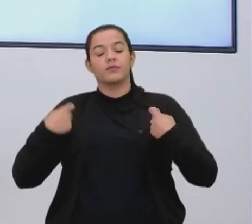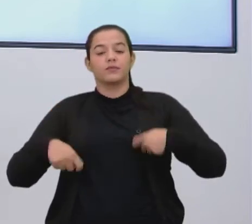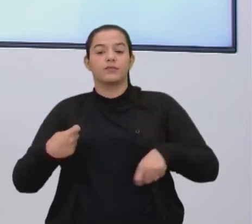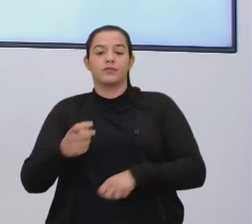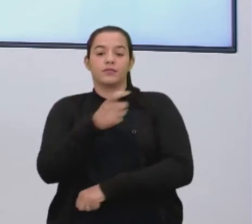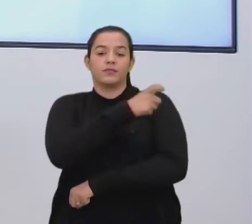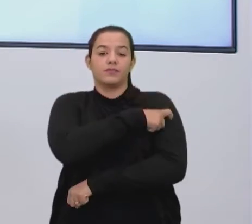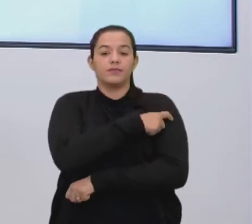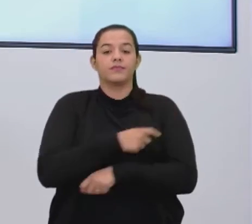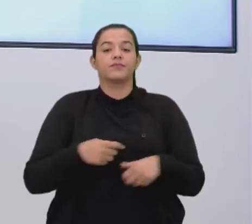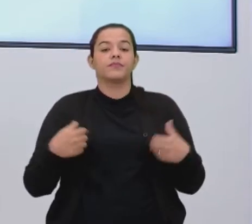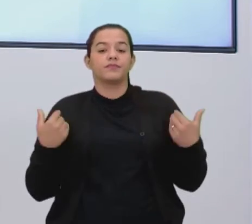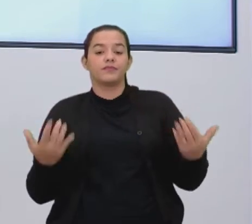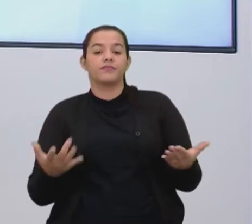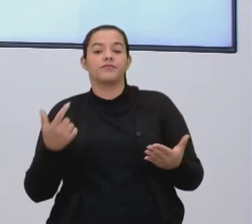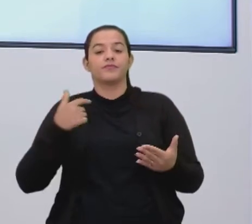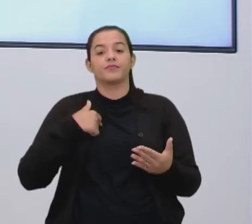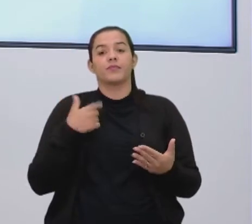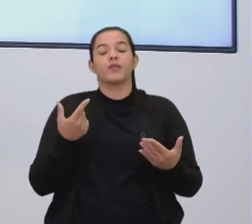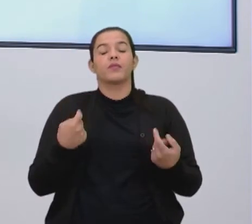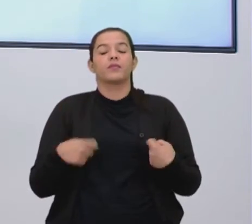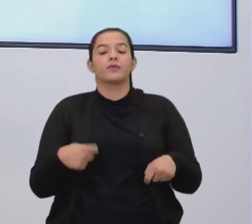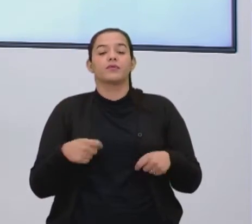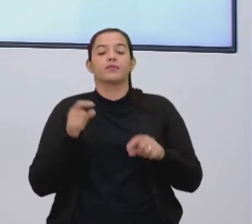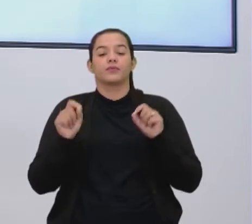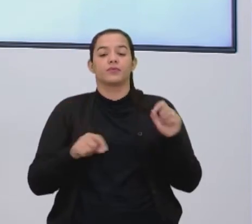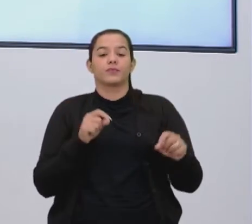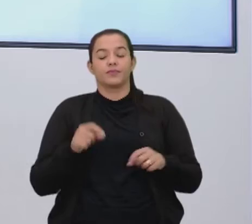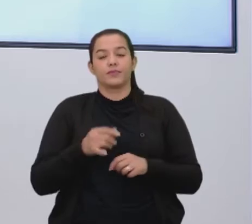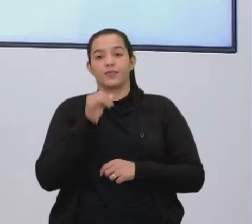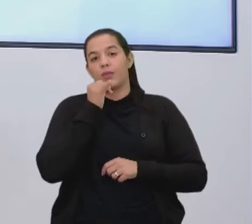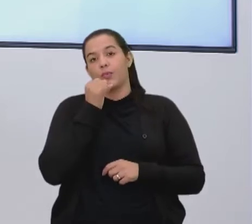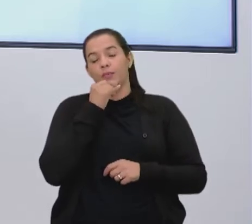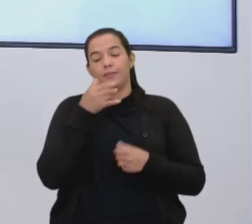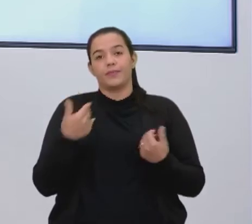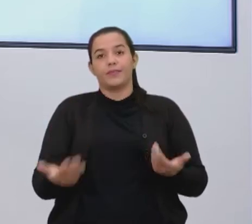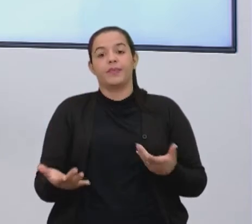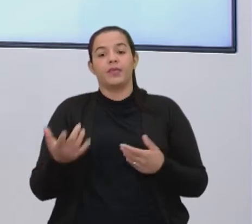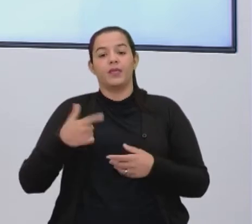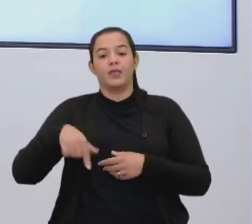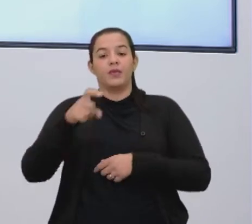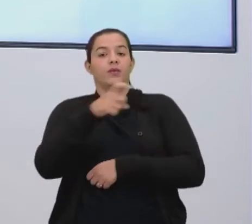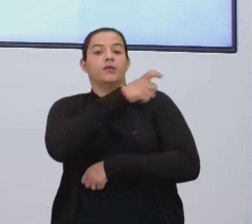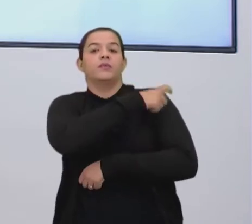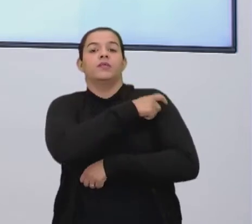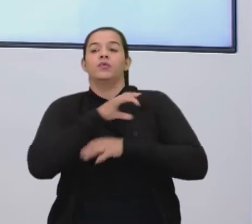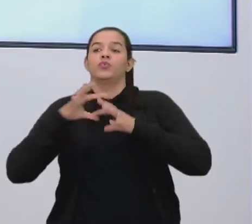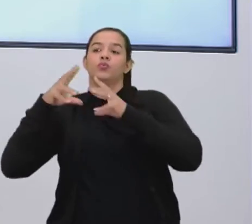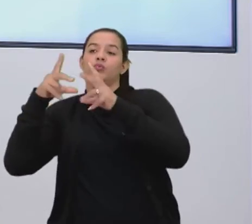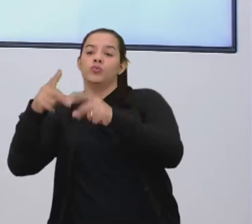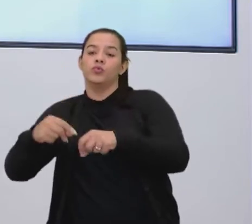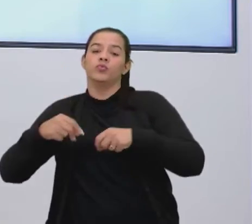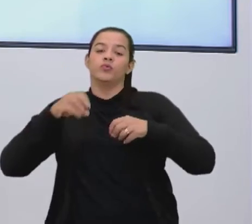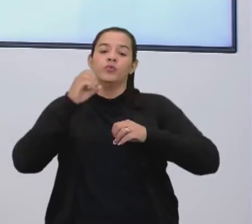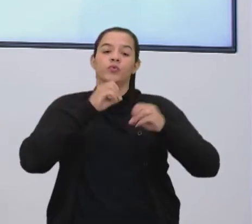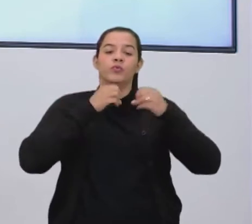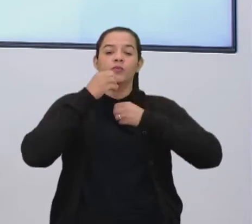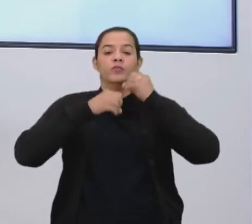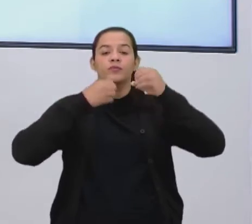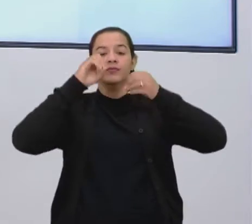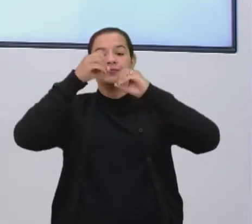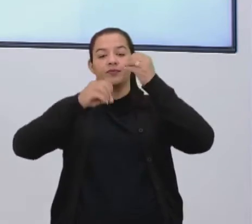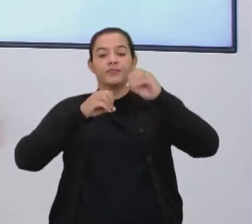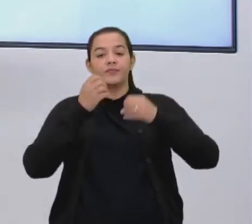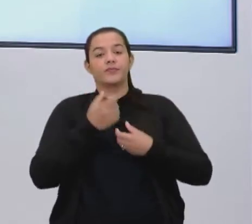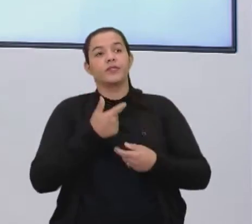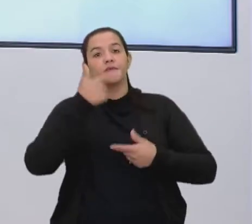vacinadas, o que adianta eu, sei lá, dando um exemplo assim, eu imunizar todo mundo do centro de mídias, mas não imunizar